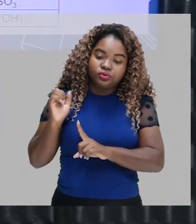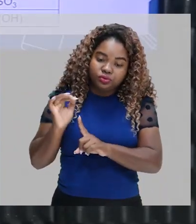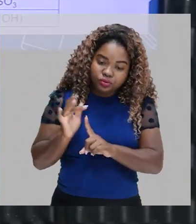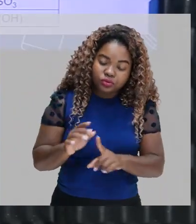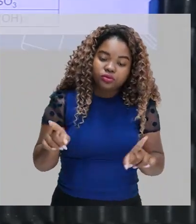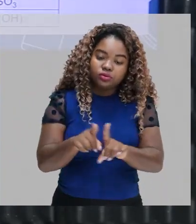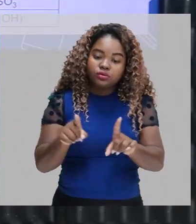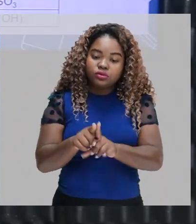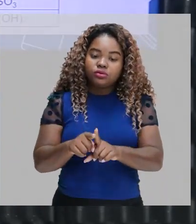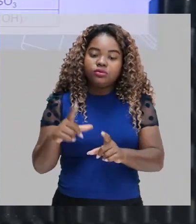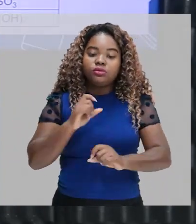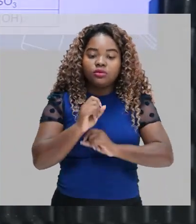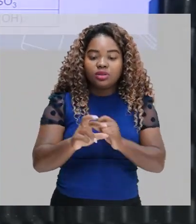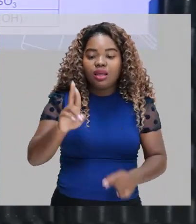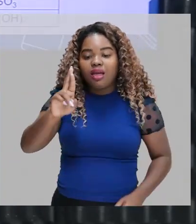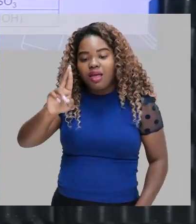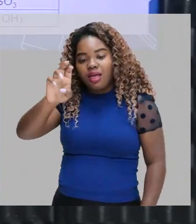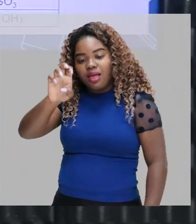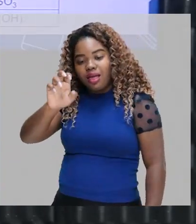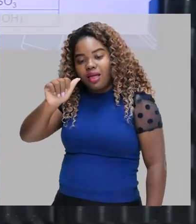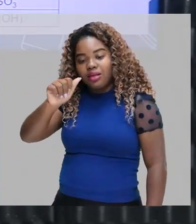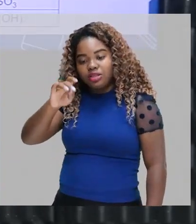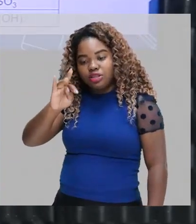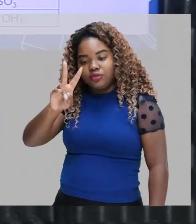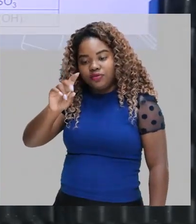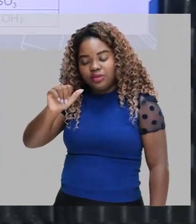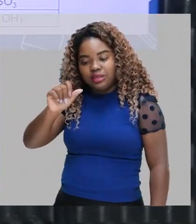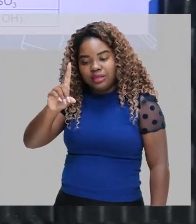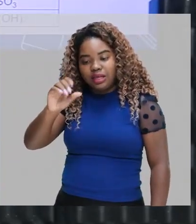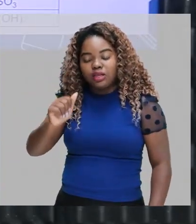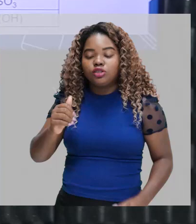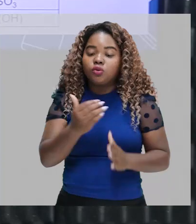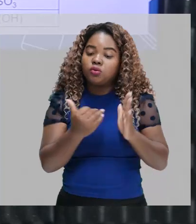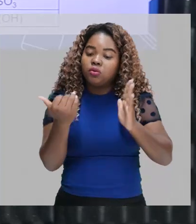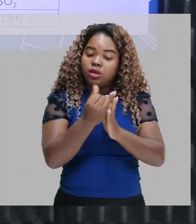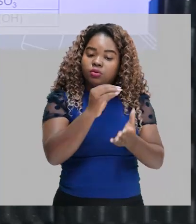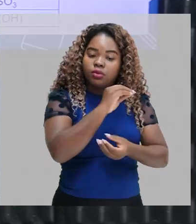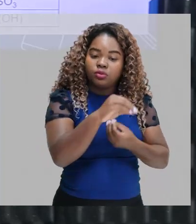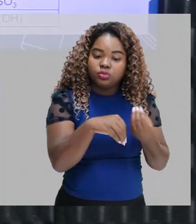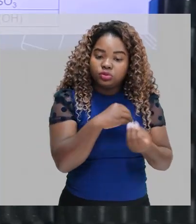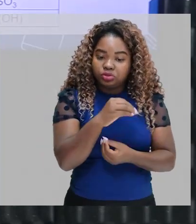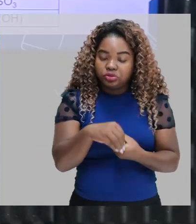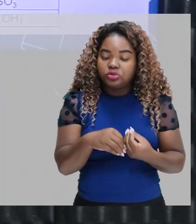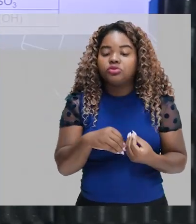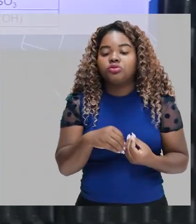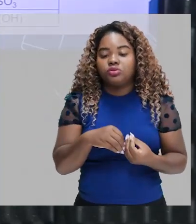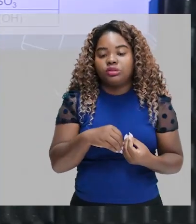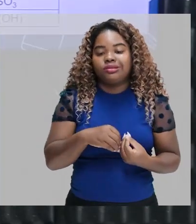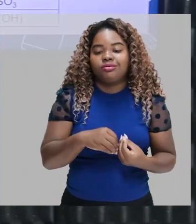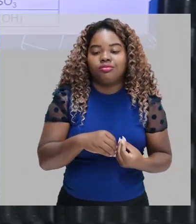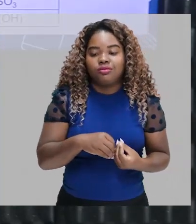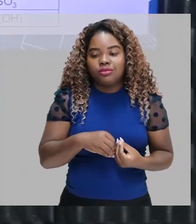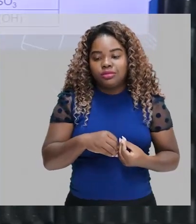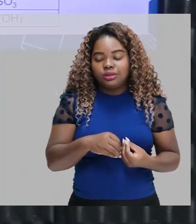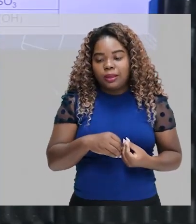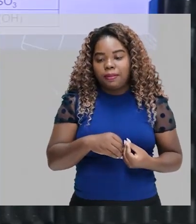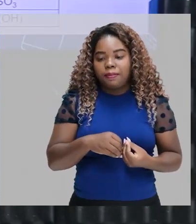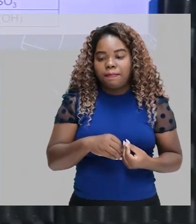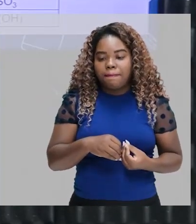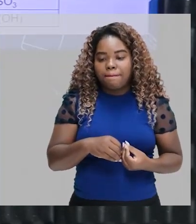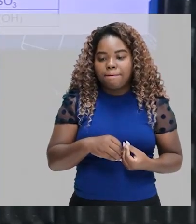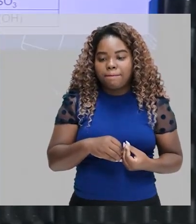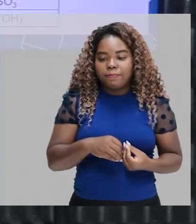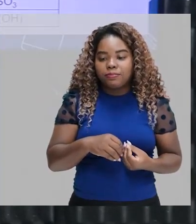a influência da reatividade. Quanto mais uma substância, né, reagir, por exemplo, com a